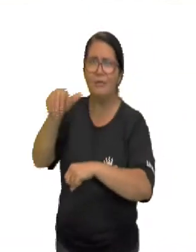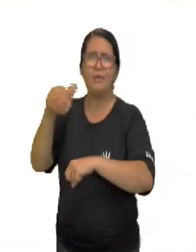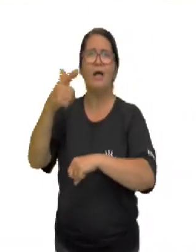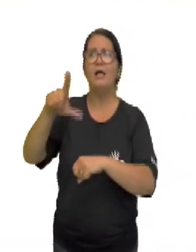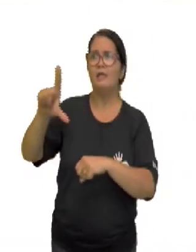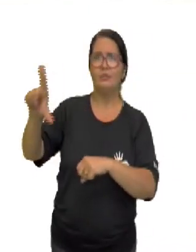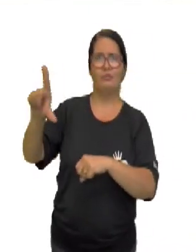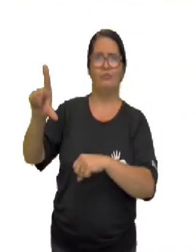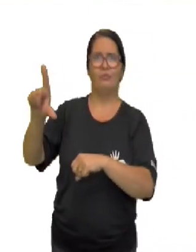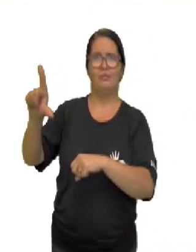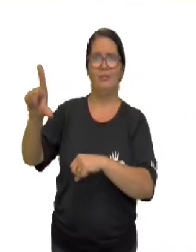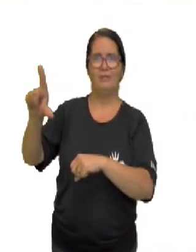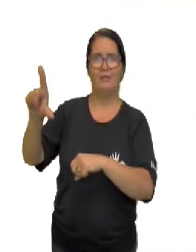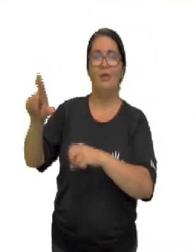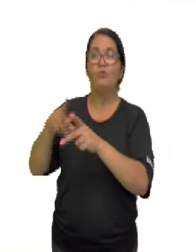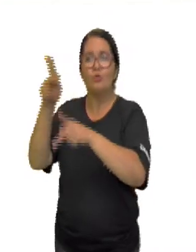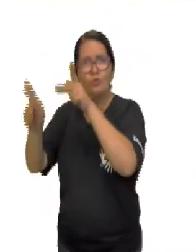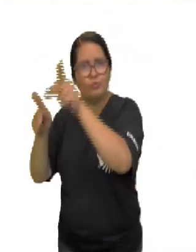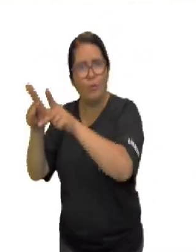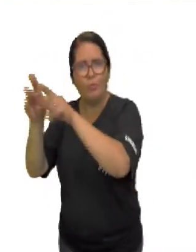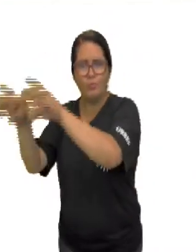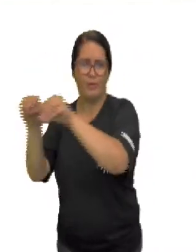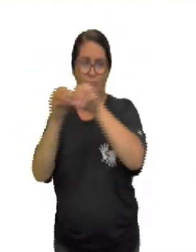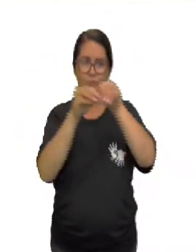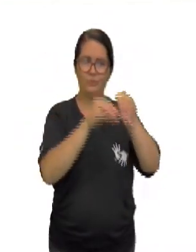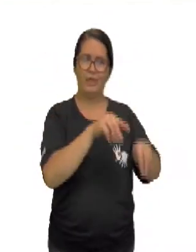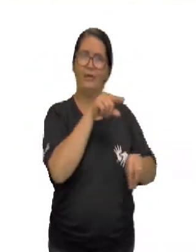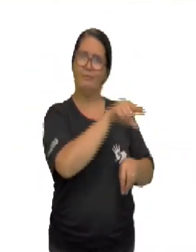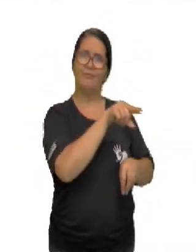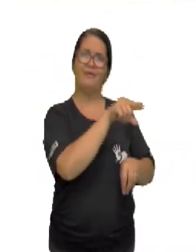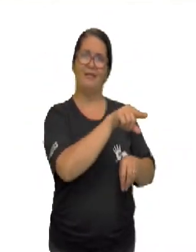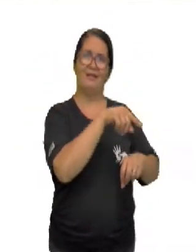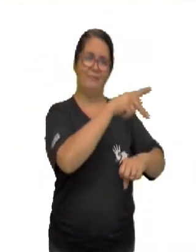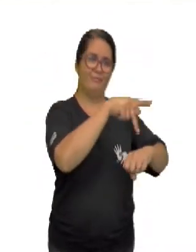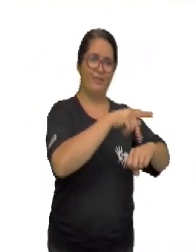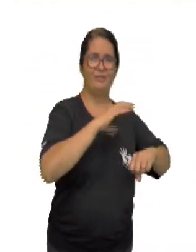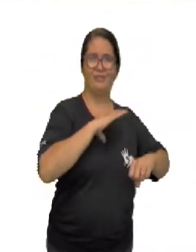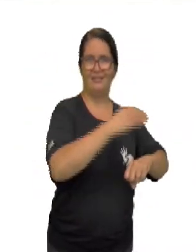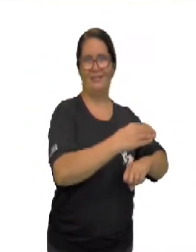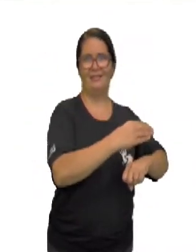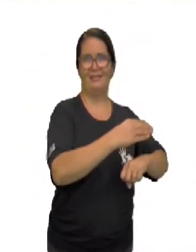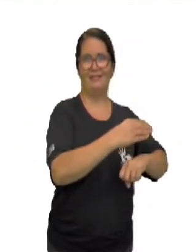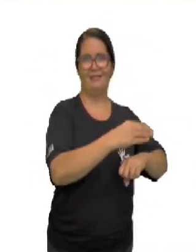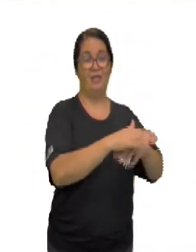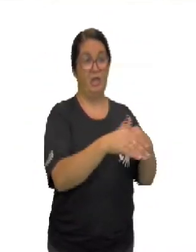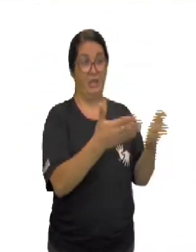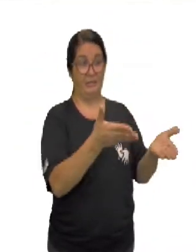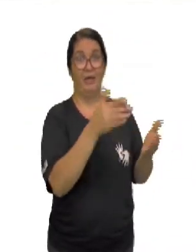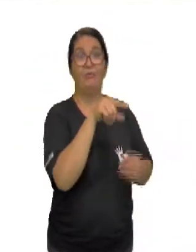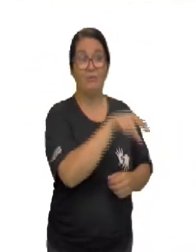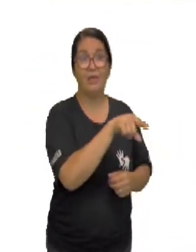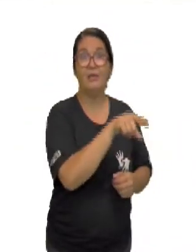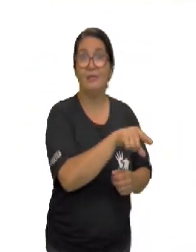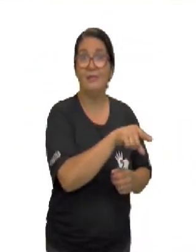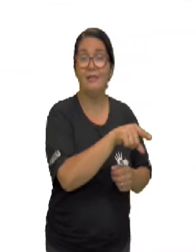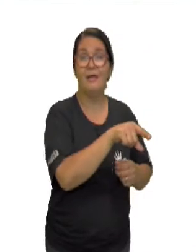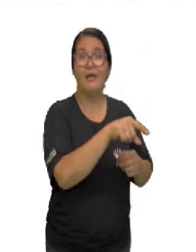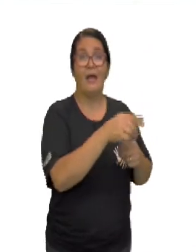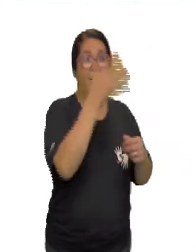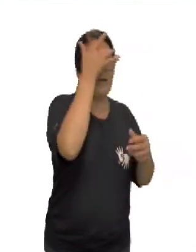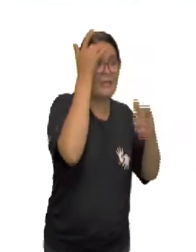Essa característica fazem do Canadá um país pouco povoado. Ele não